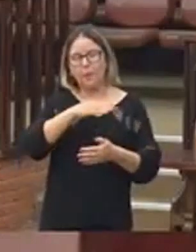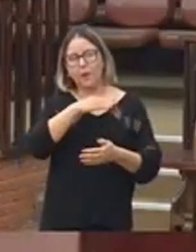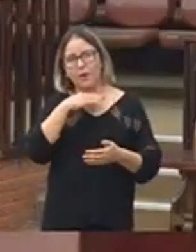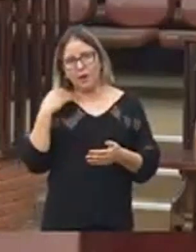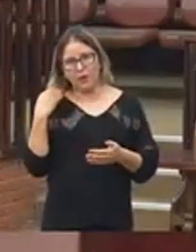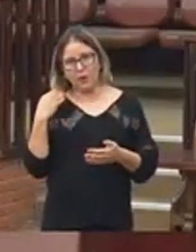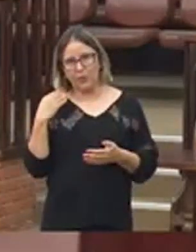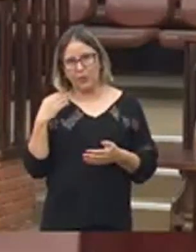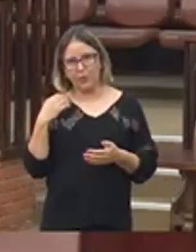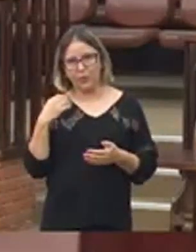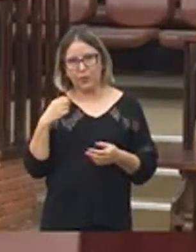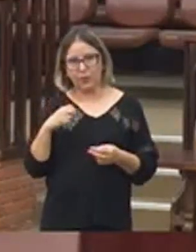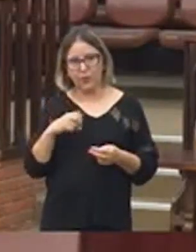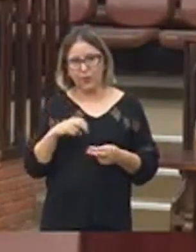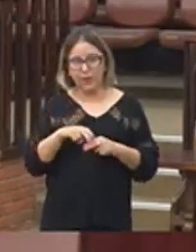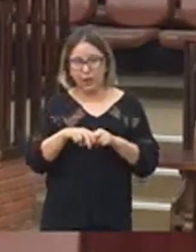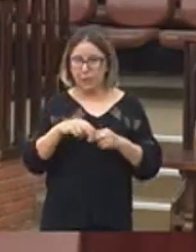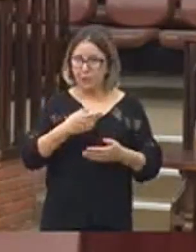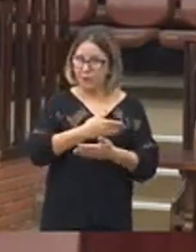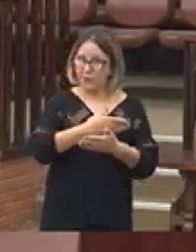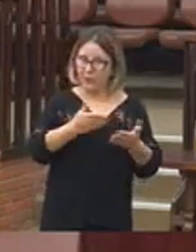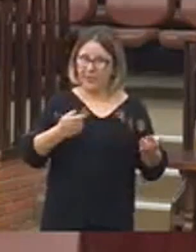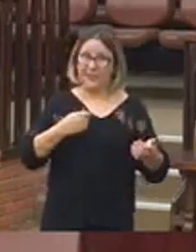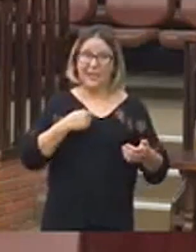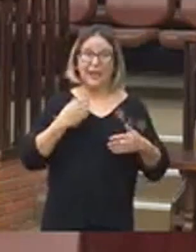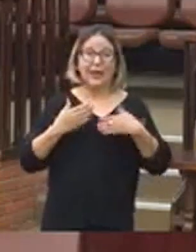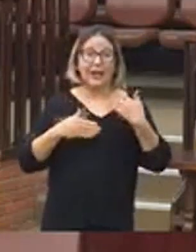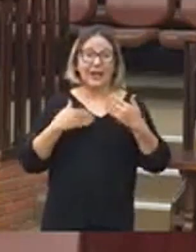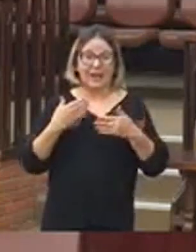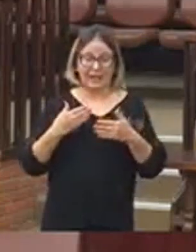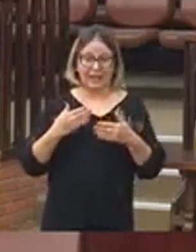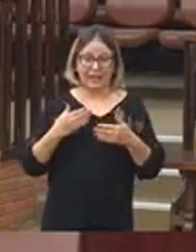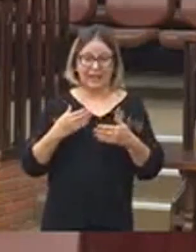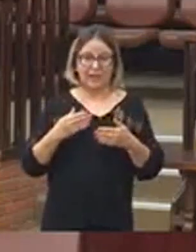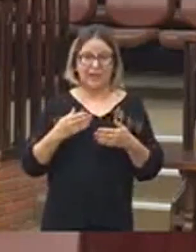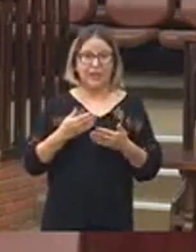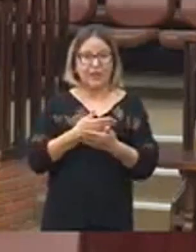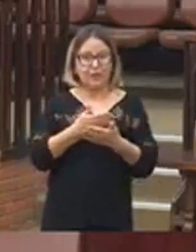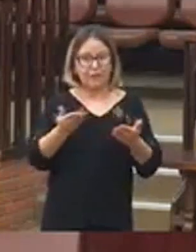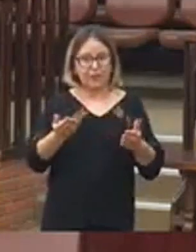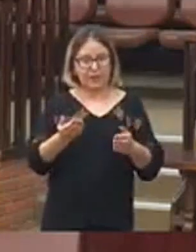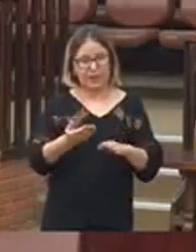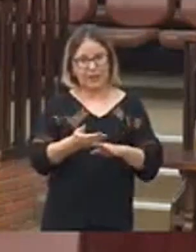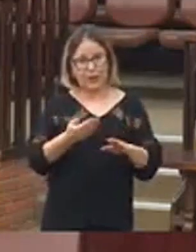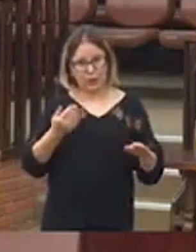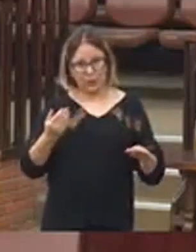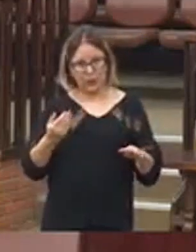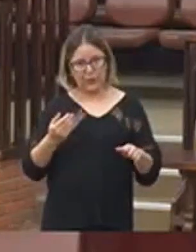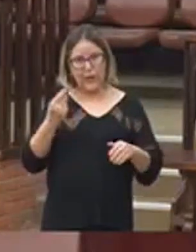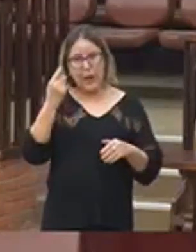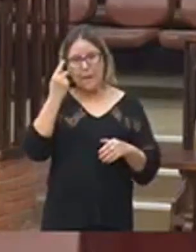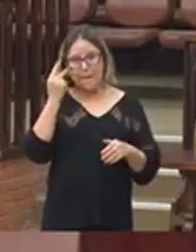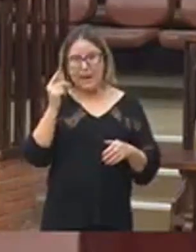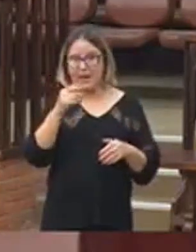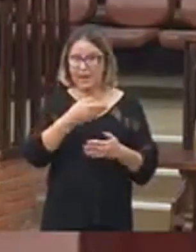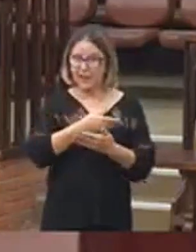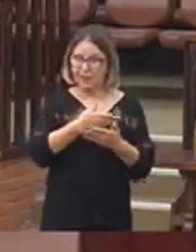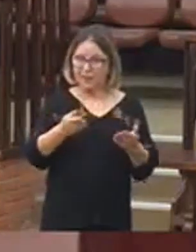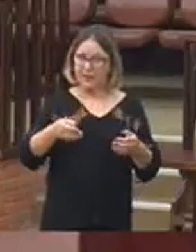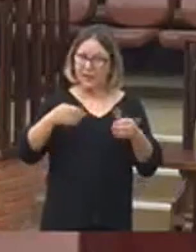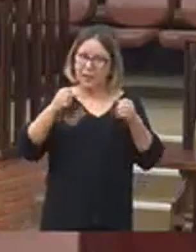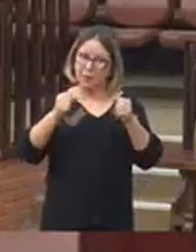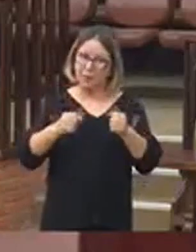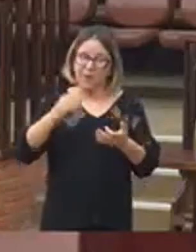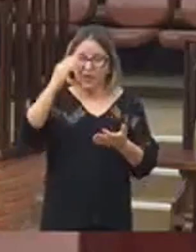não estivesse lá, para que possais crer, mas vamos ter com ele. Vamos ter